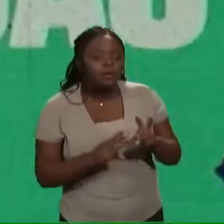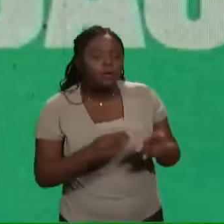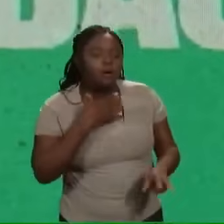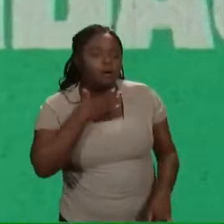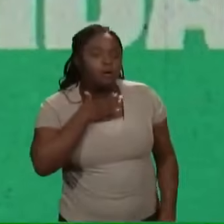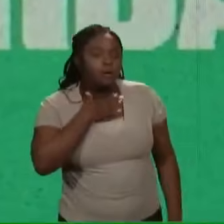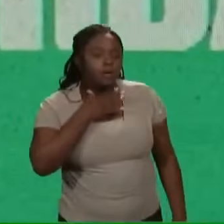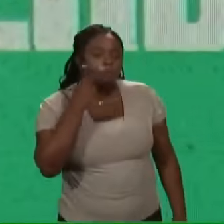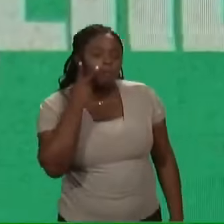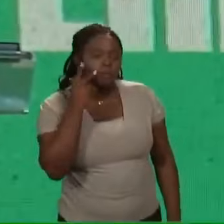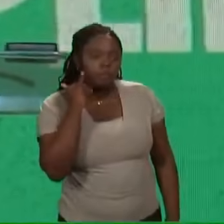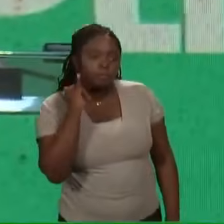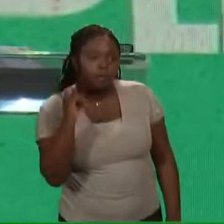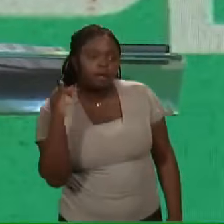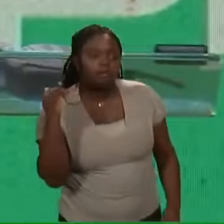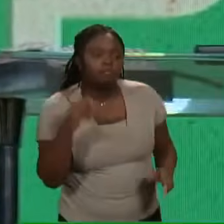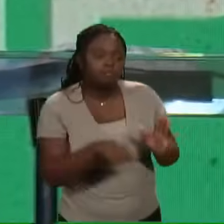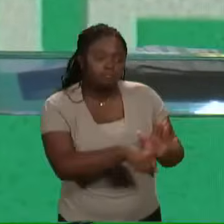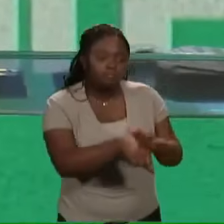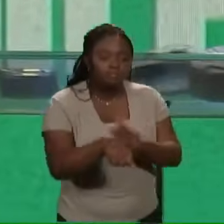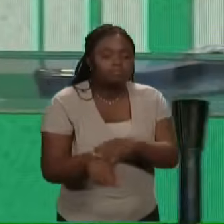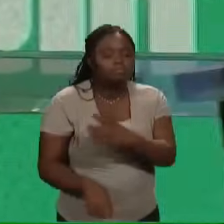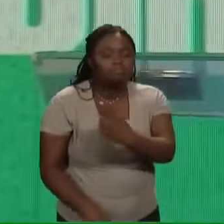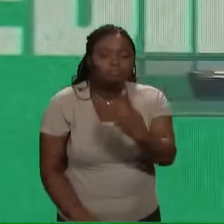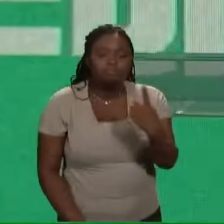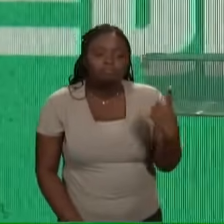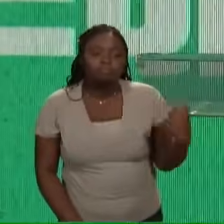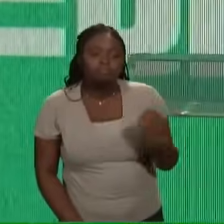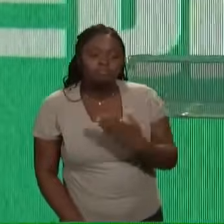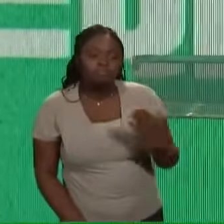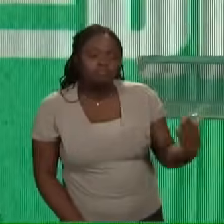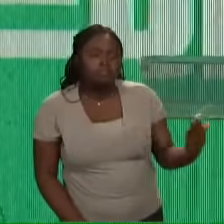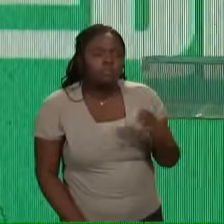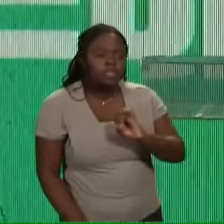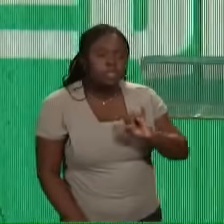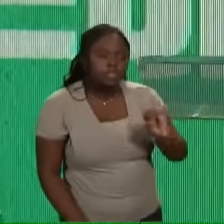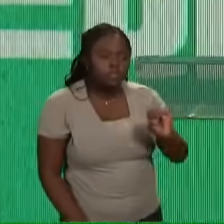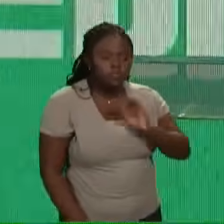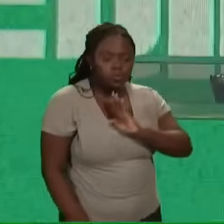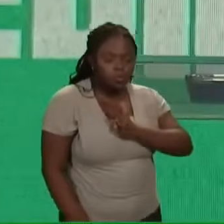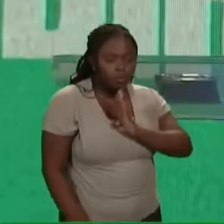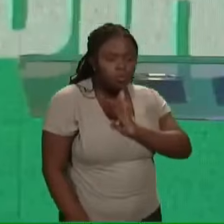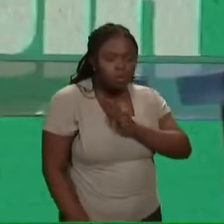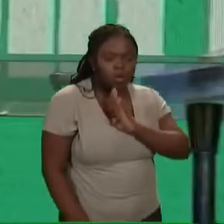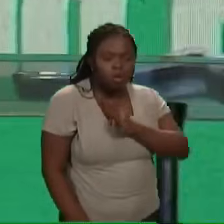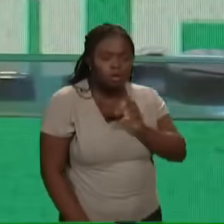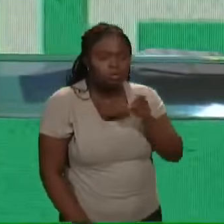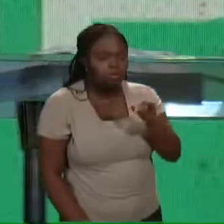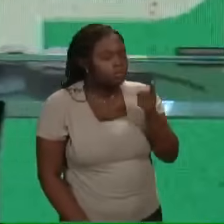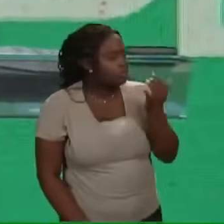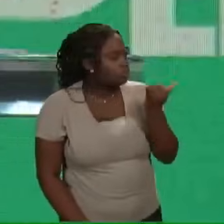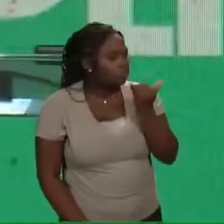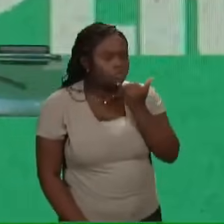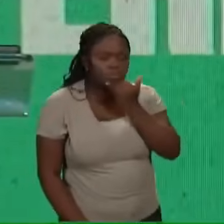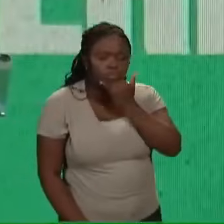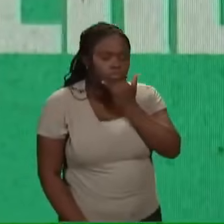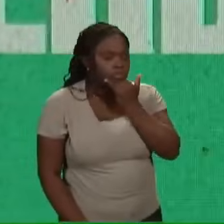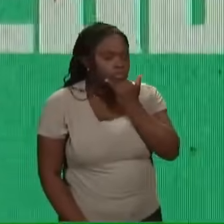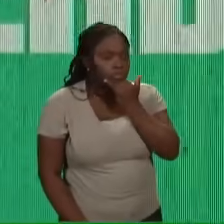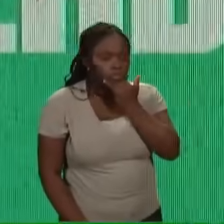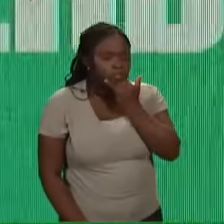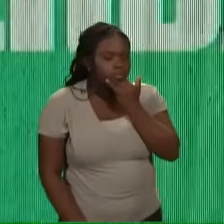Pai Celestial fará com cada um de vocês, se de coração você não perdoar